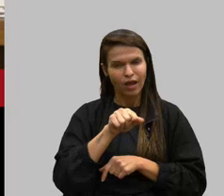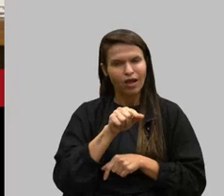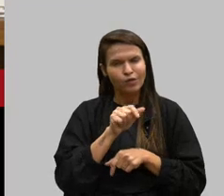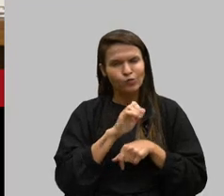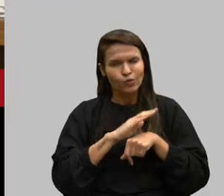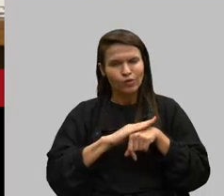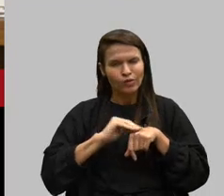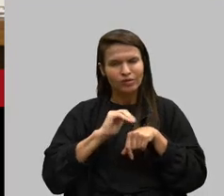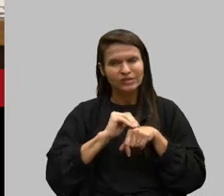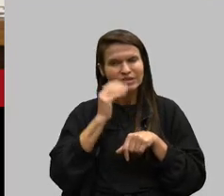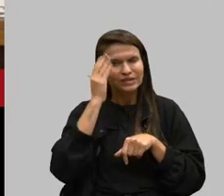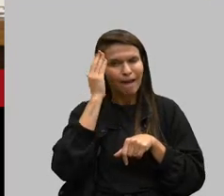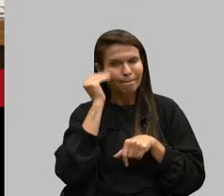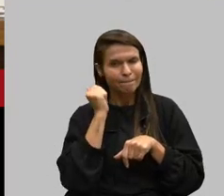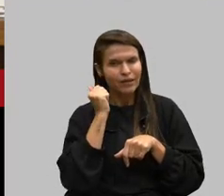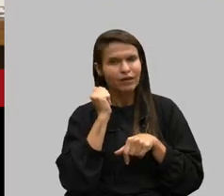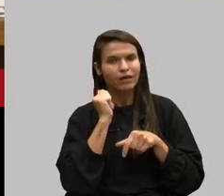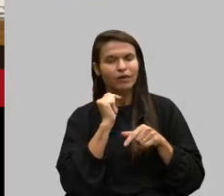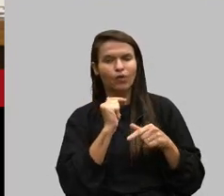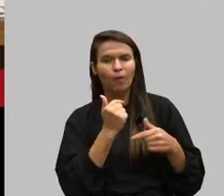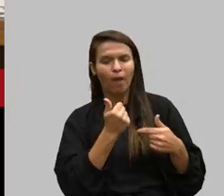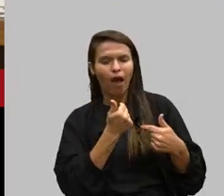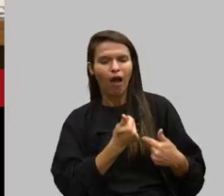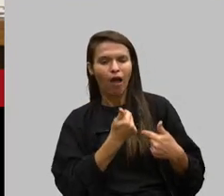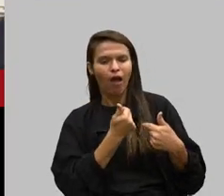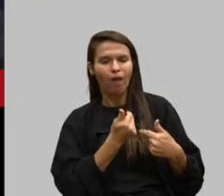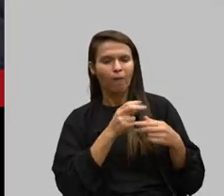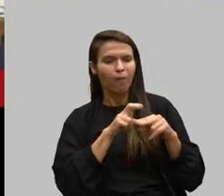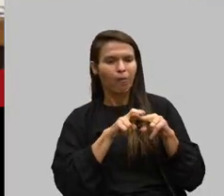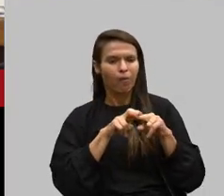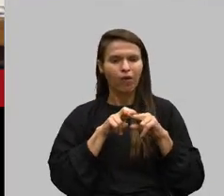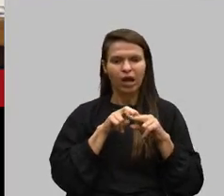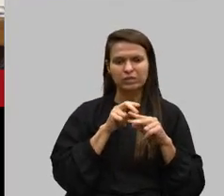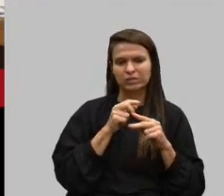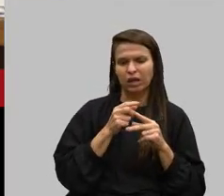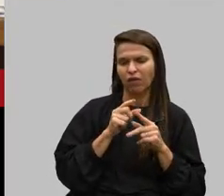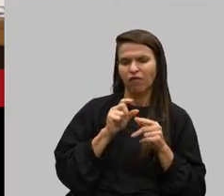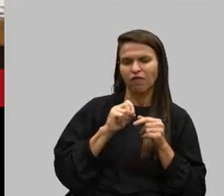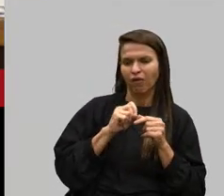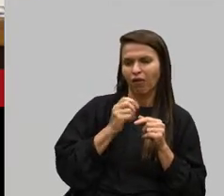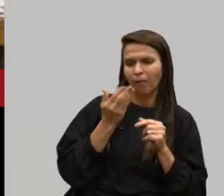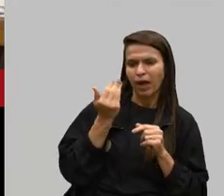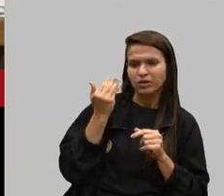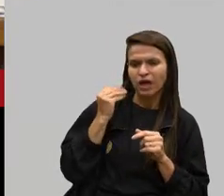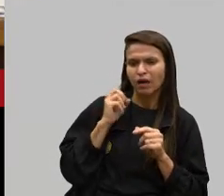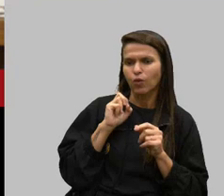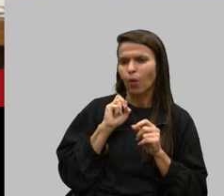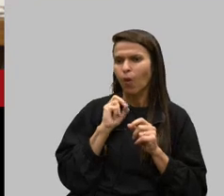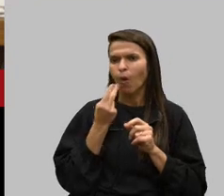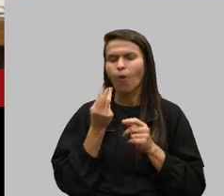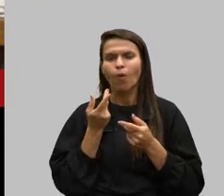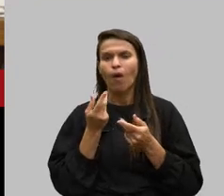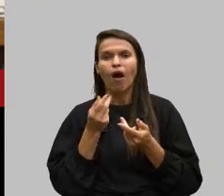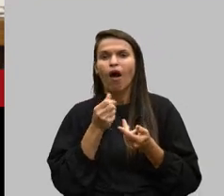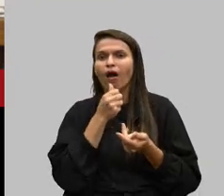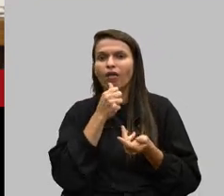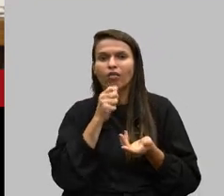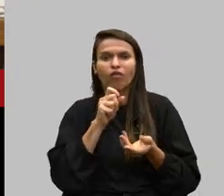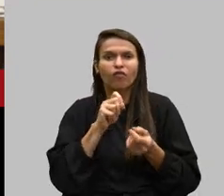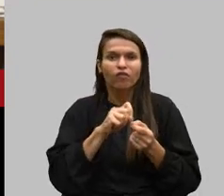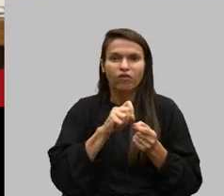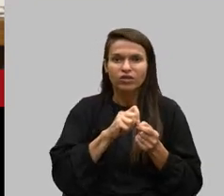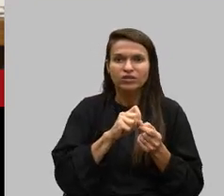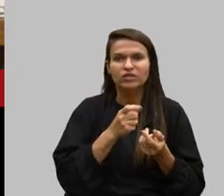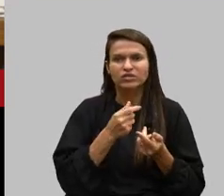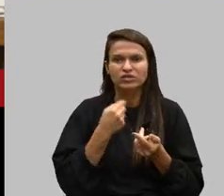a crítica eh não é por algo que a gente tenha feito ou por algo que nós deixamos de fazer é porque a gente gastou mais